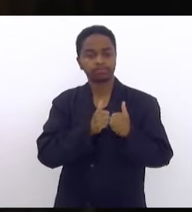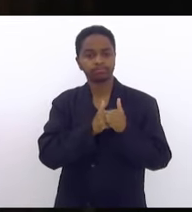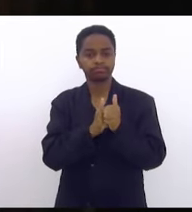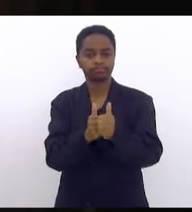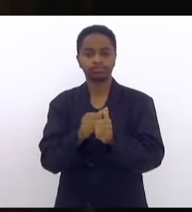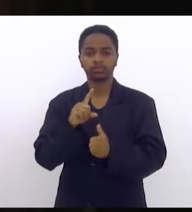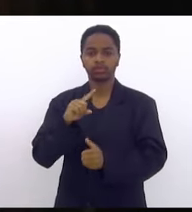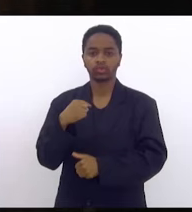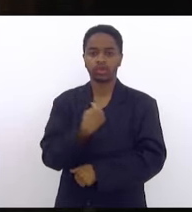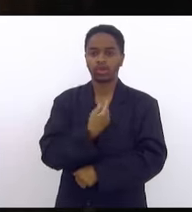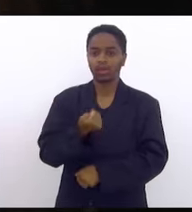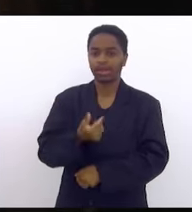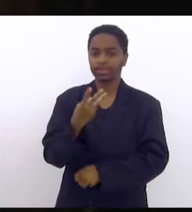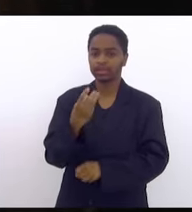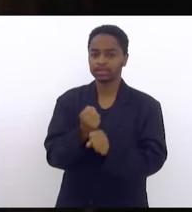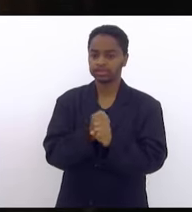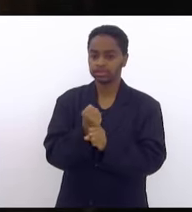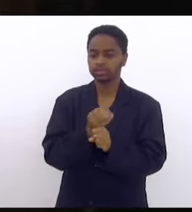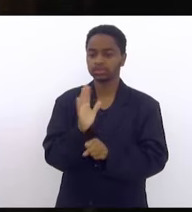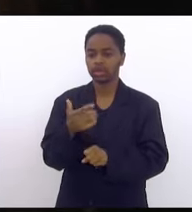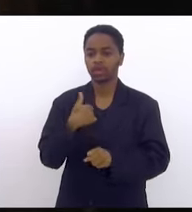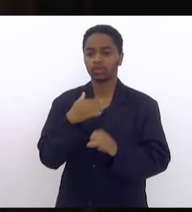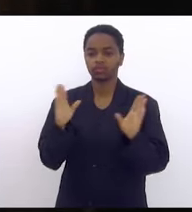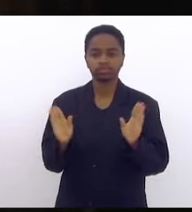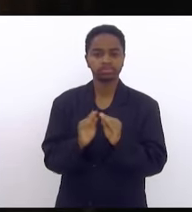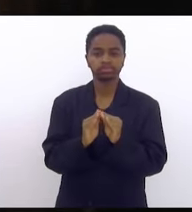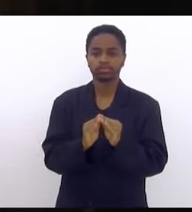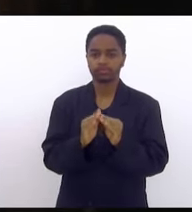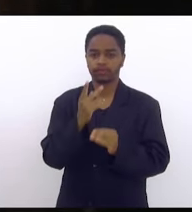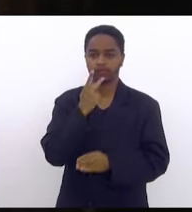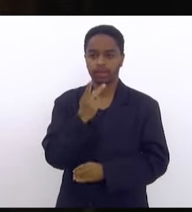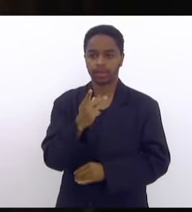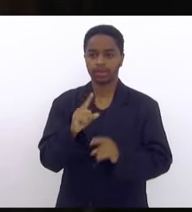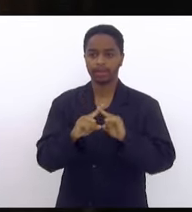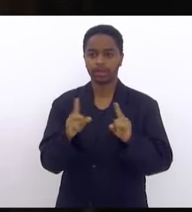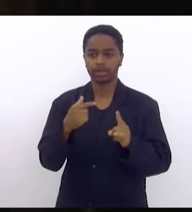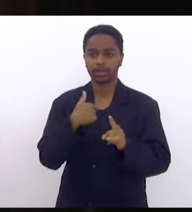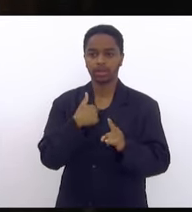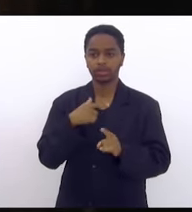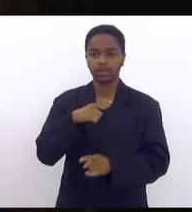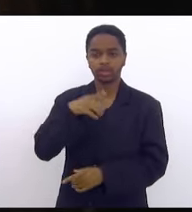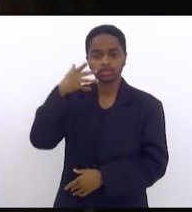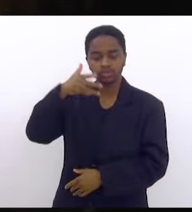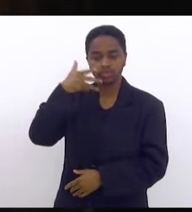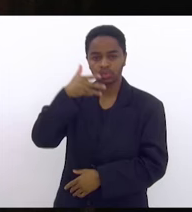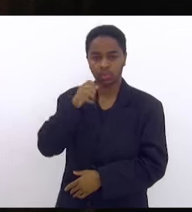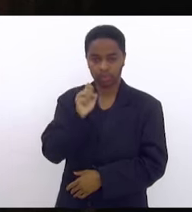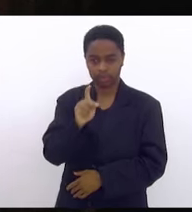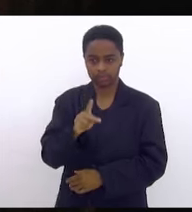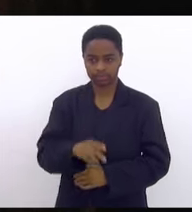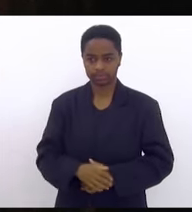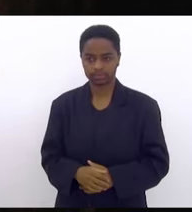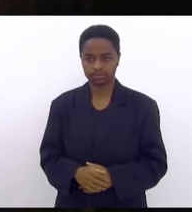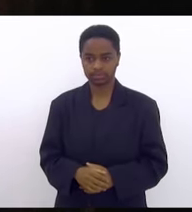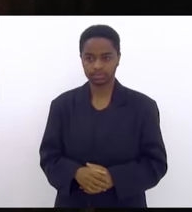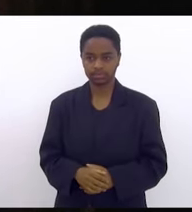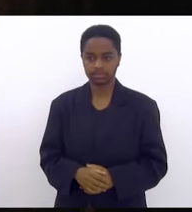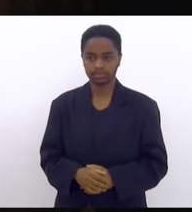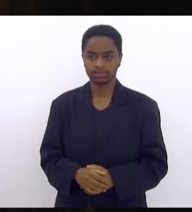Secretaria de Assistência Social. Gente, eu vou ser bem sucinto aqui, mas eu fiz aqui um discursozinho, tá bom? Saí